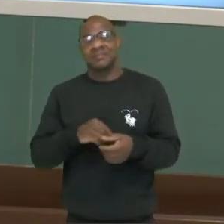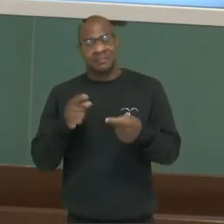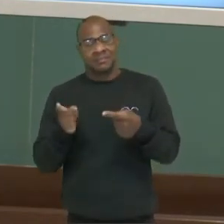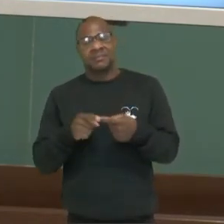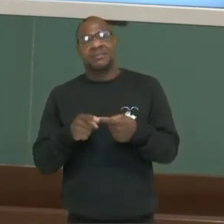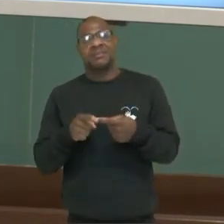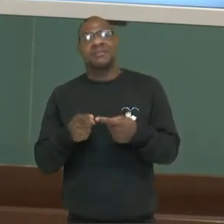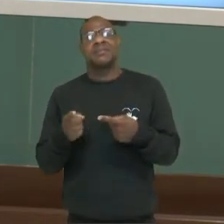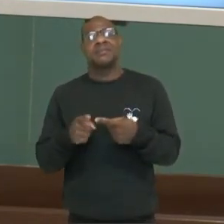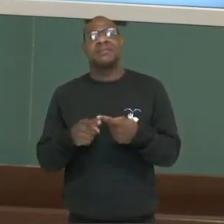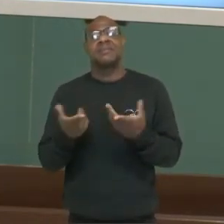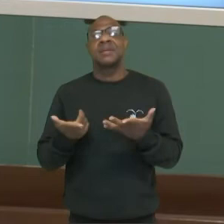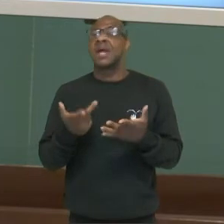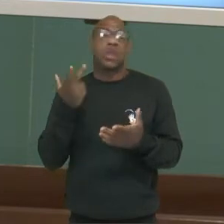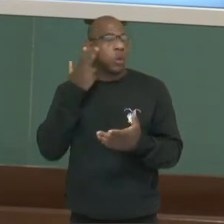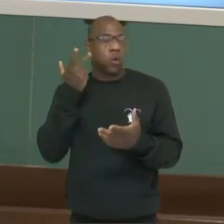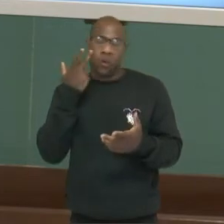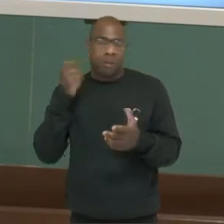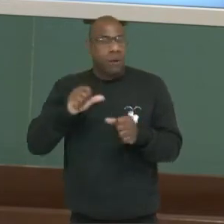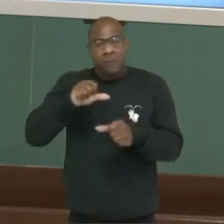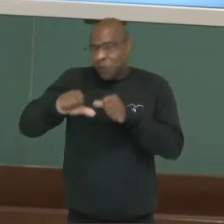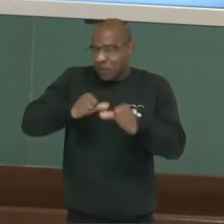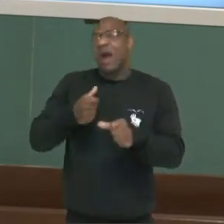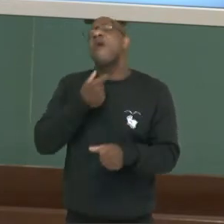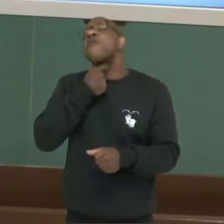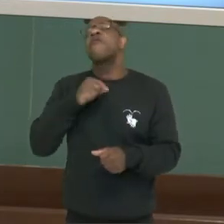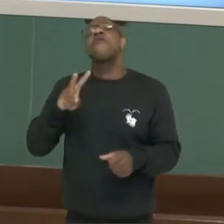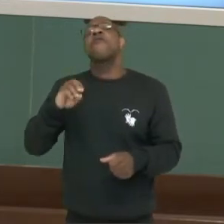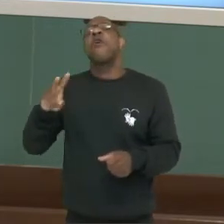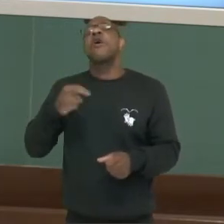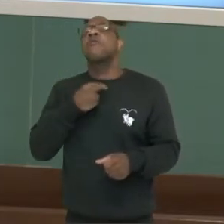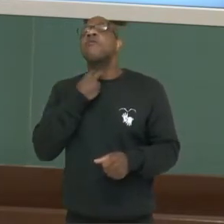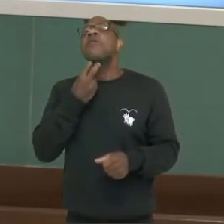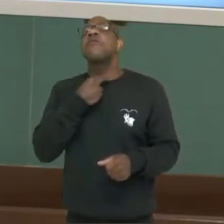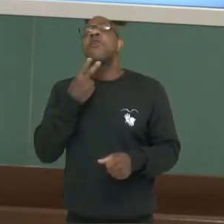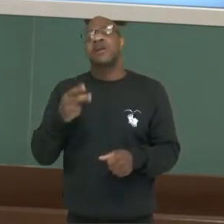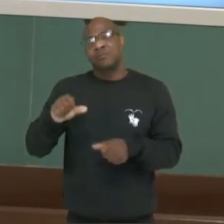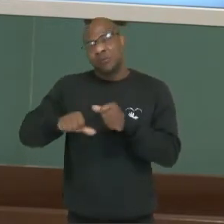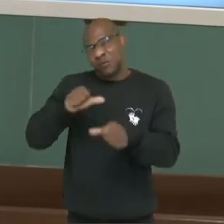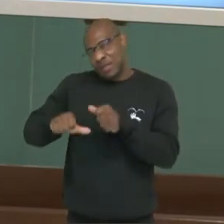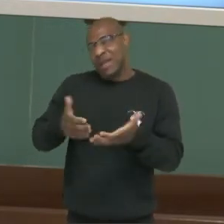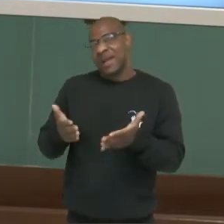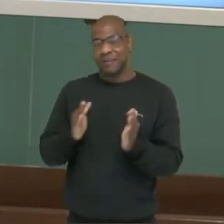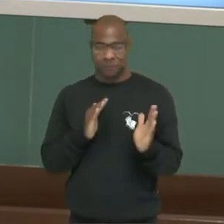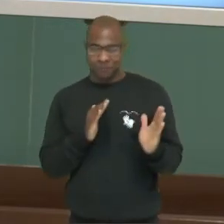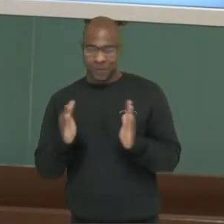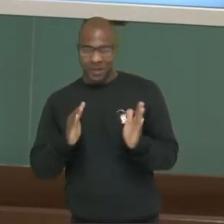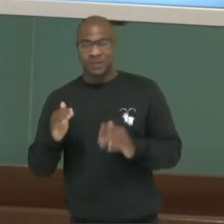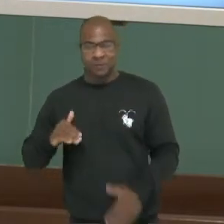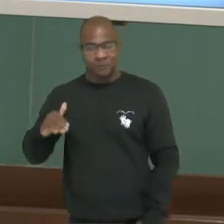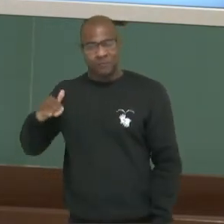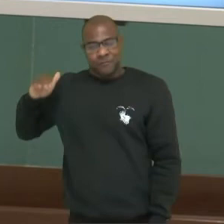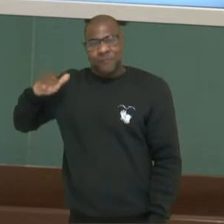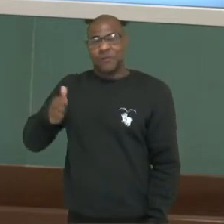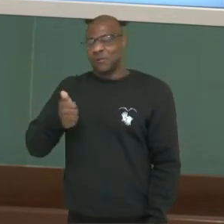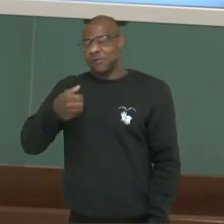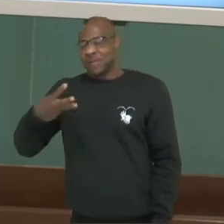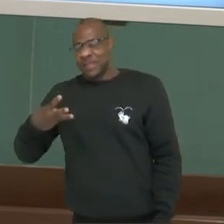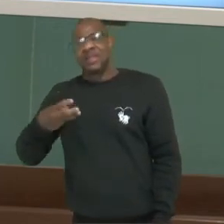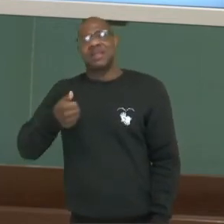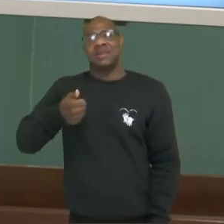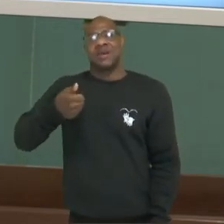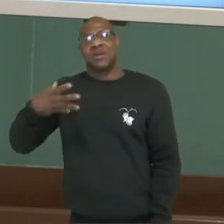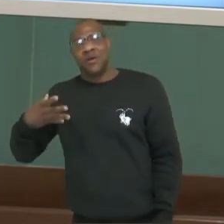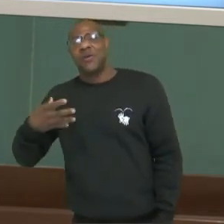grosso. Então é bem comum nessa idade, porque nessa fase, né, porque esses hormônios começam a trabalhar lá nas